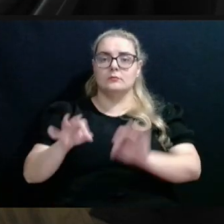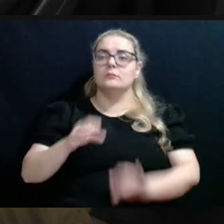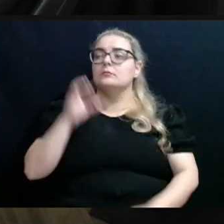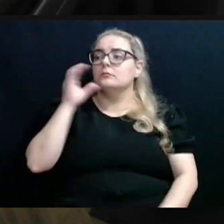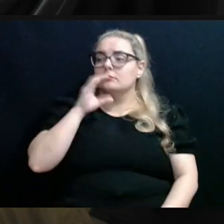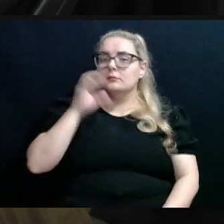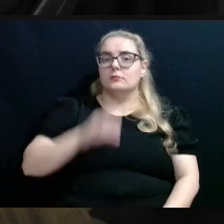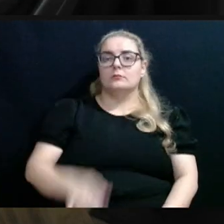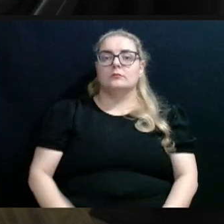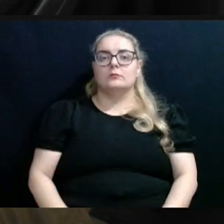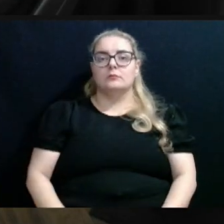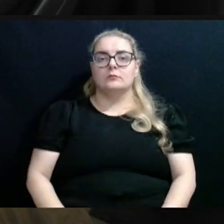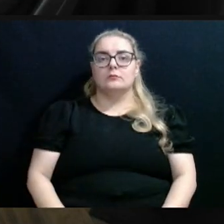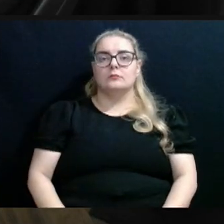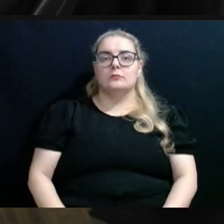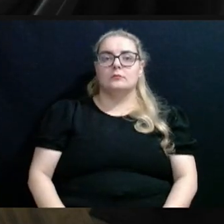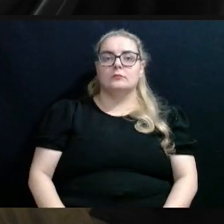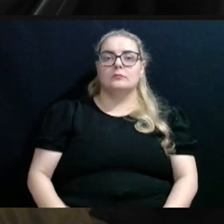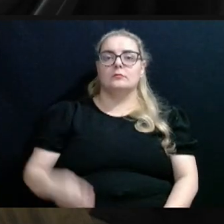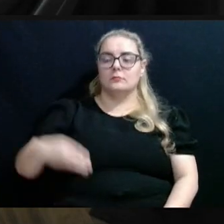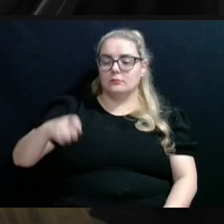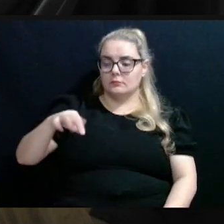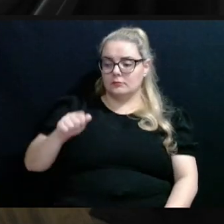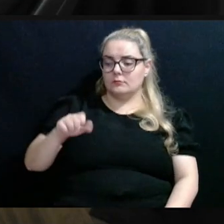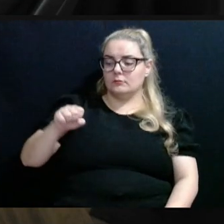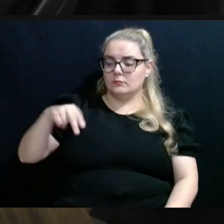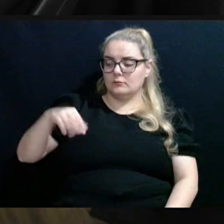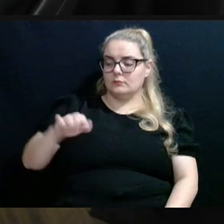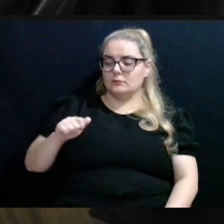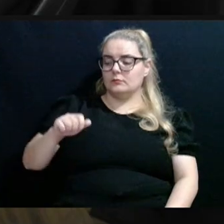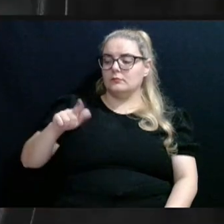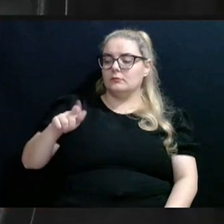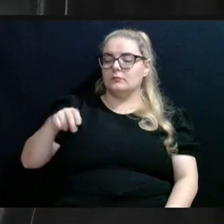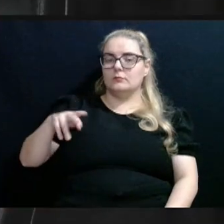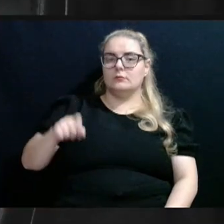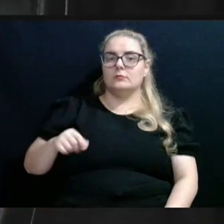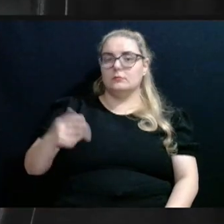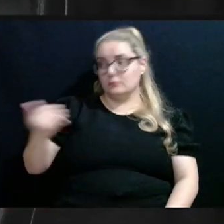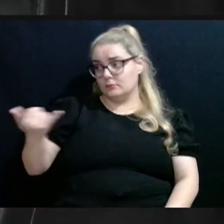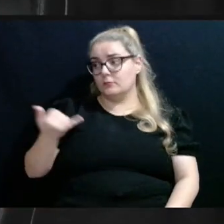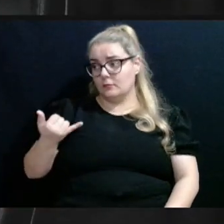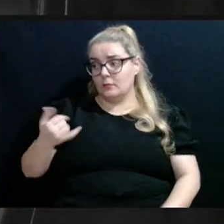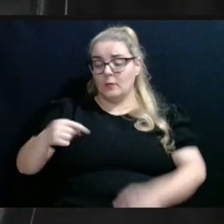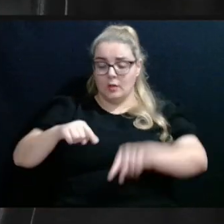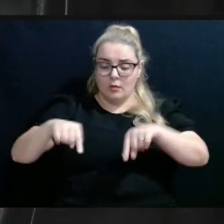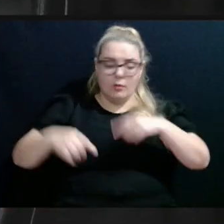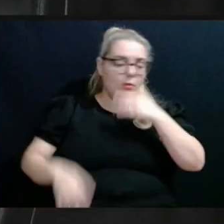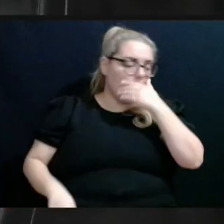o projeto da Mata Santa Genebra, que você falou que é o pulmão da cidade, né? Nós tivemos que fazer a correção